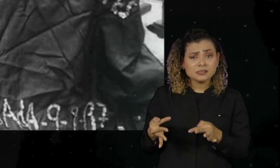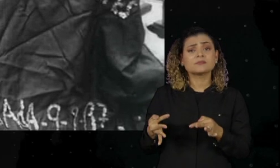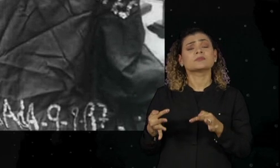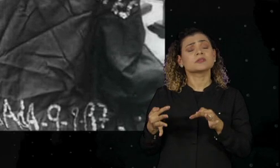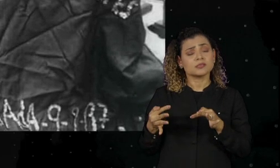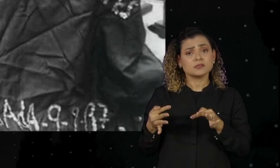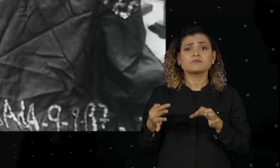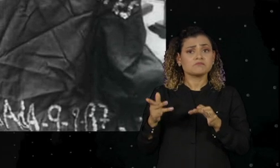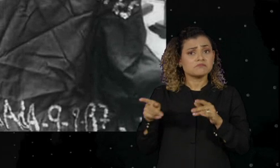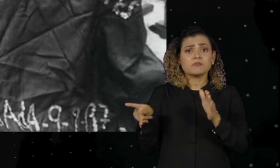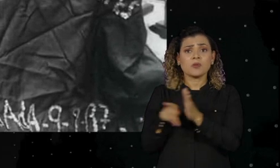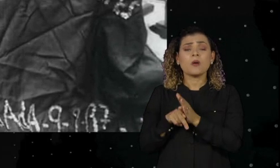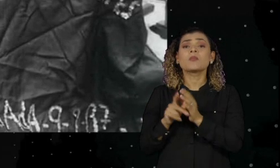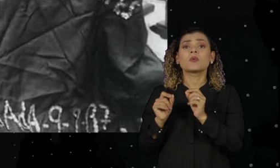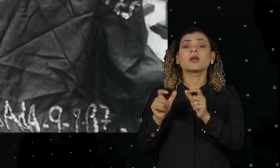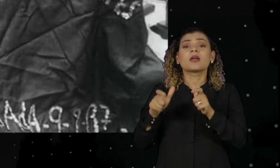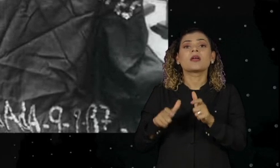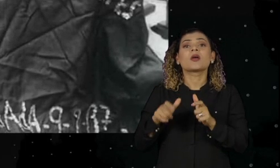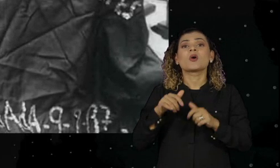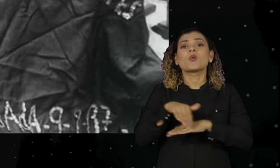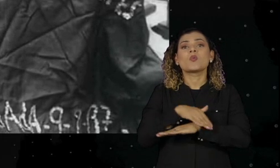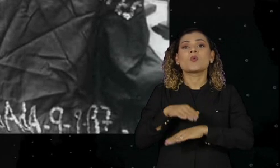de cortiço ali na Rua da Glória.